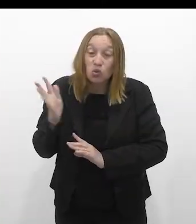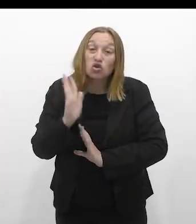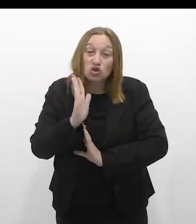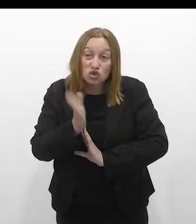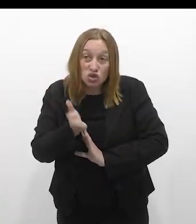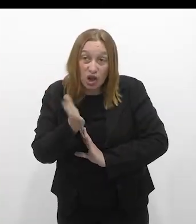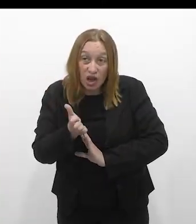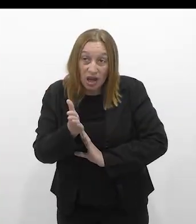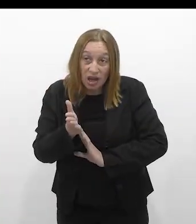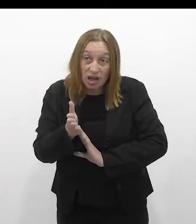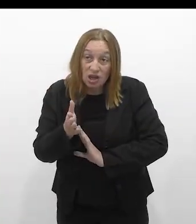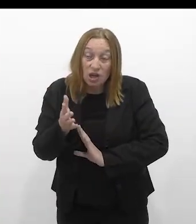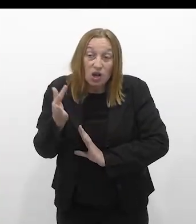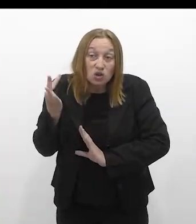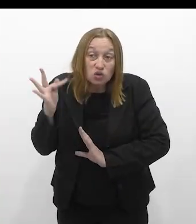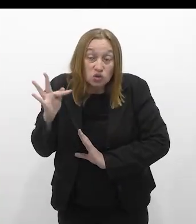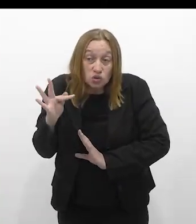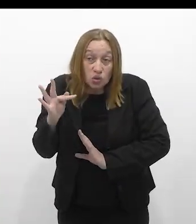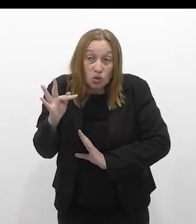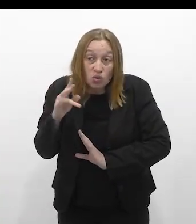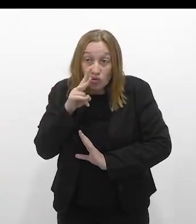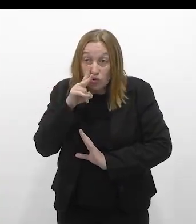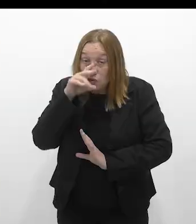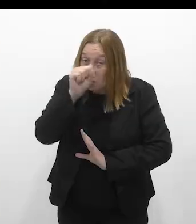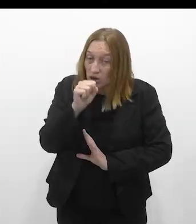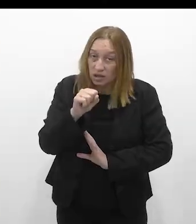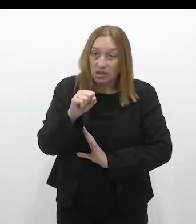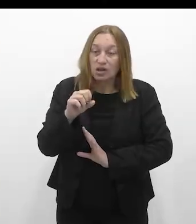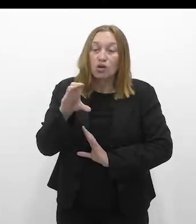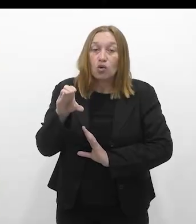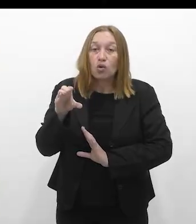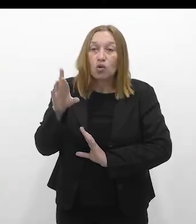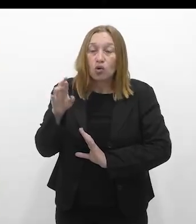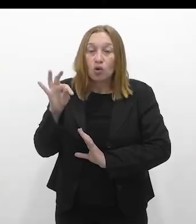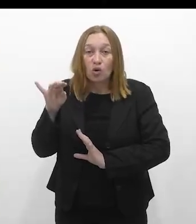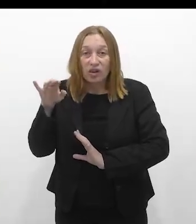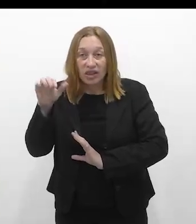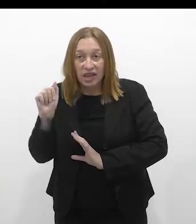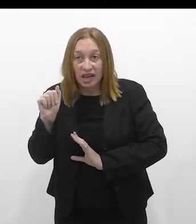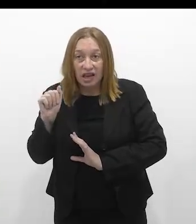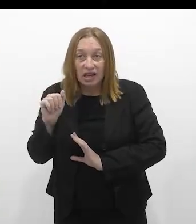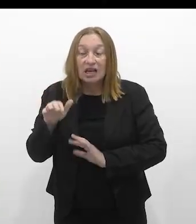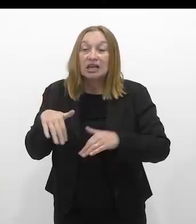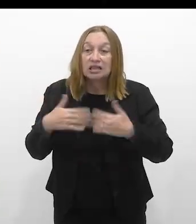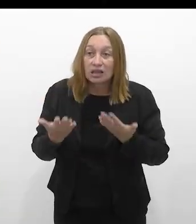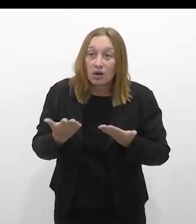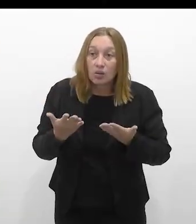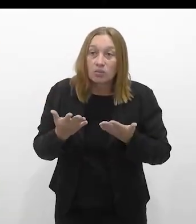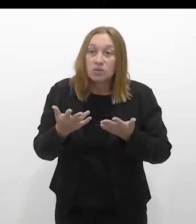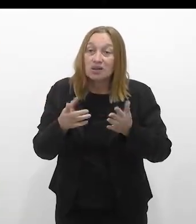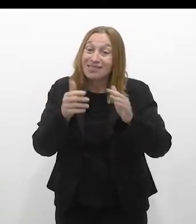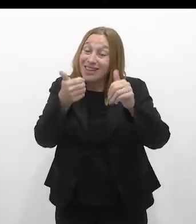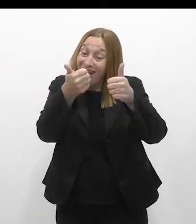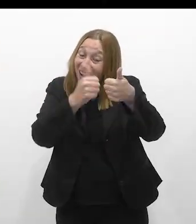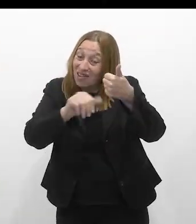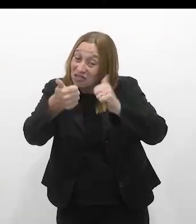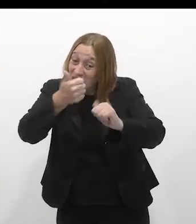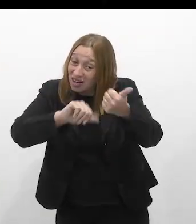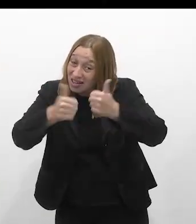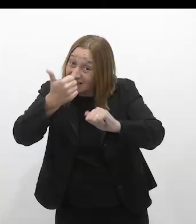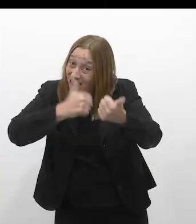impacto, ela já é considerada dor crônica. Então, a paciente de endometriose é uma paciente de dor crônica. E como paciente de dor crônica, ela tem que ser